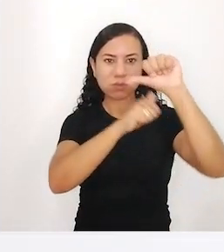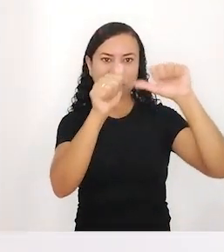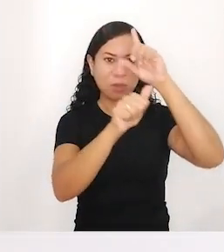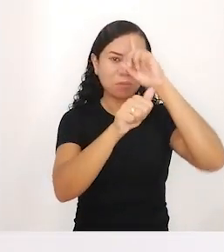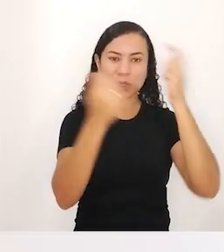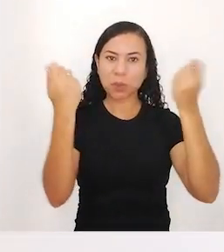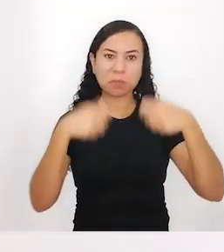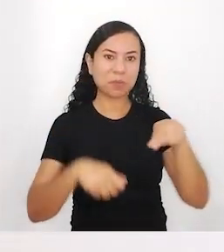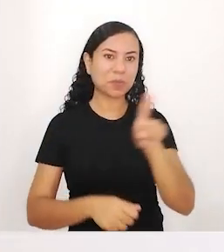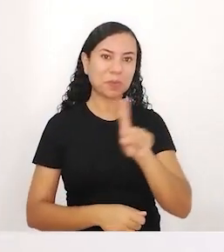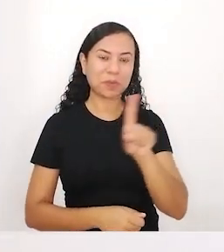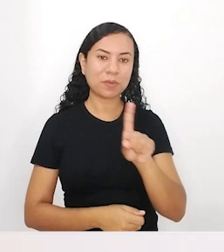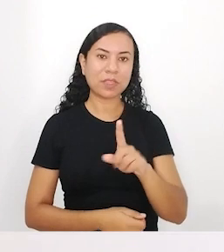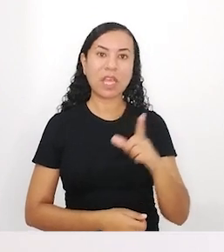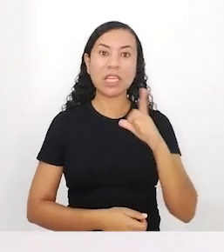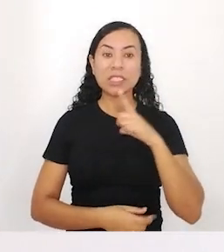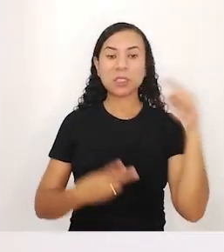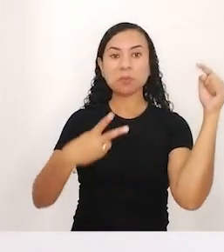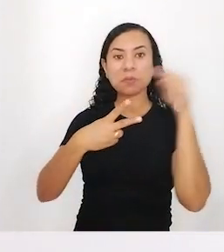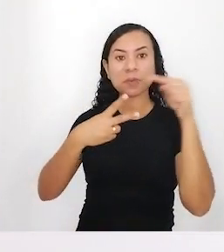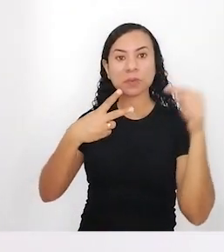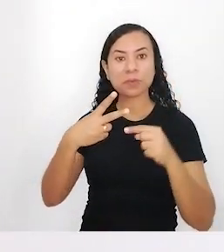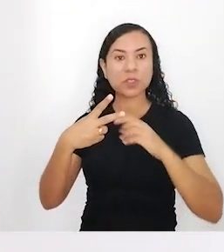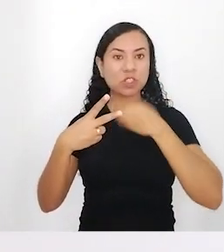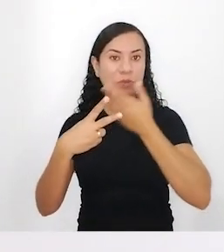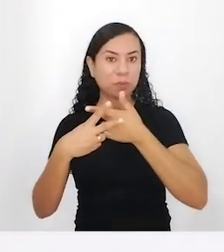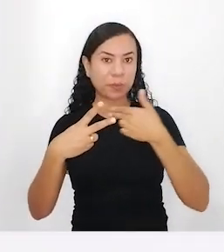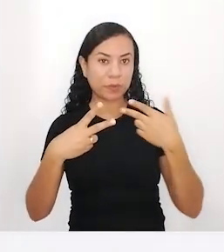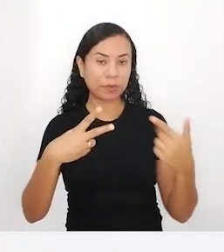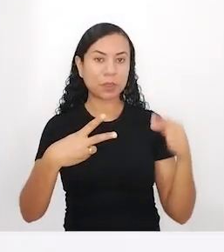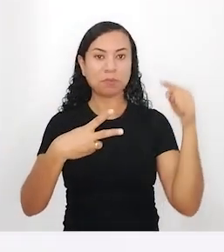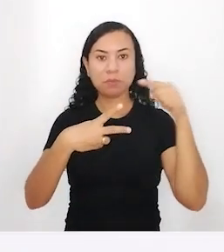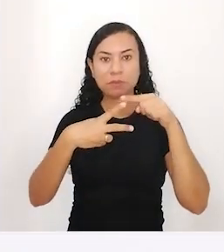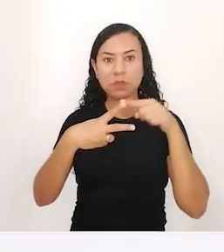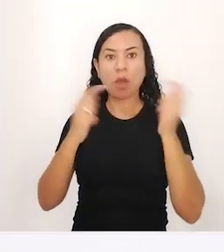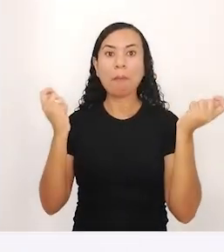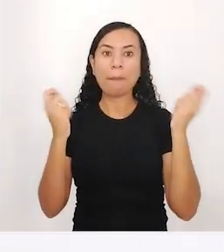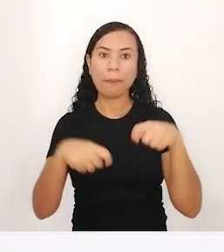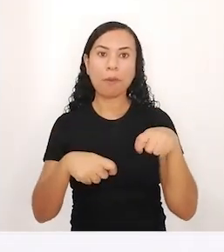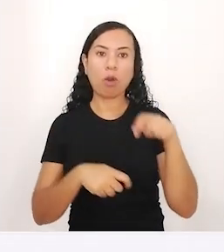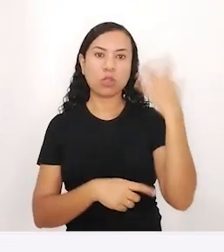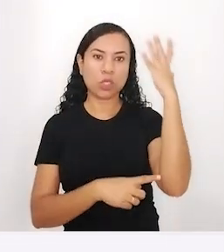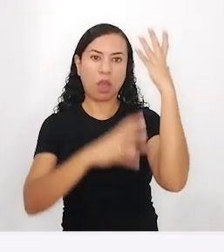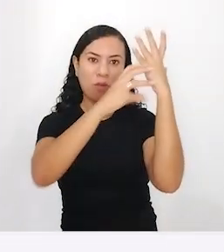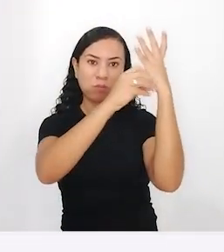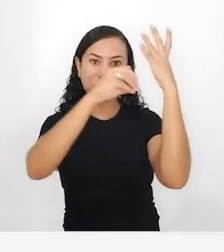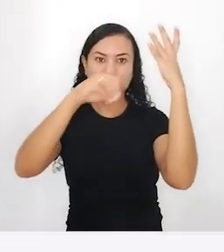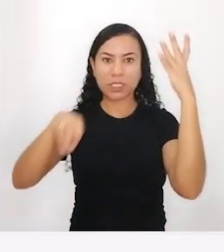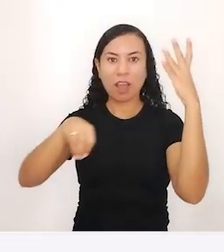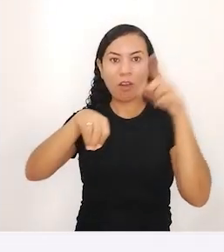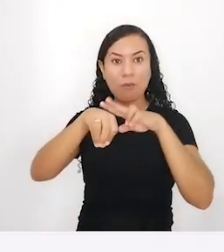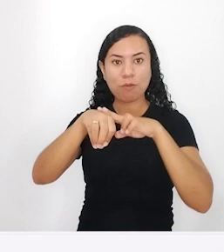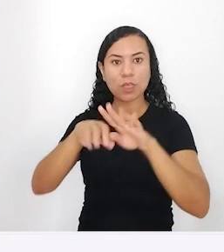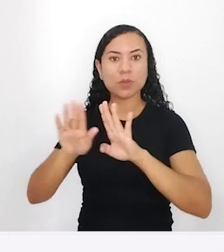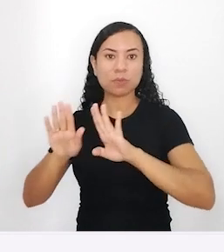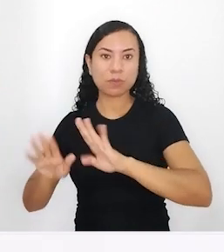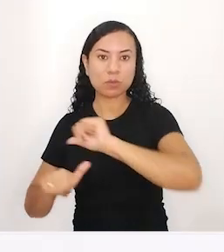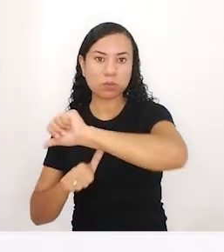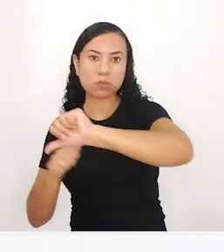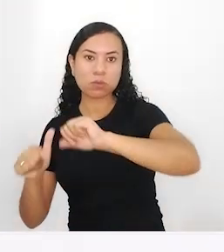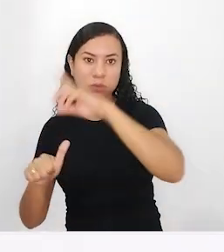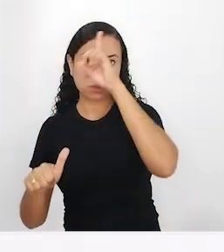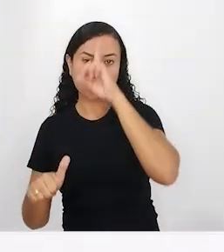bioquímica funcionando. As frutas climatéricas são aquelas que podem ser colhidas verdes e vão amadurecer depois.